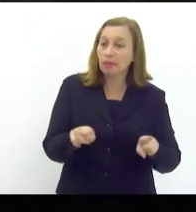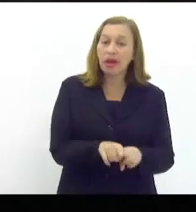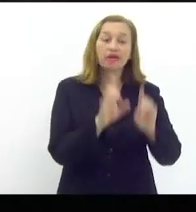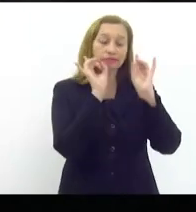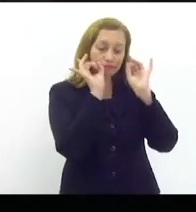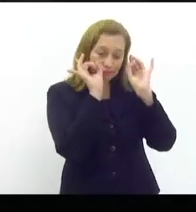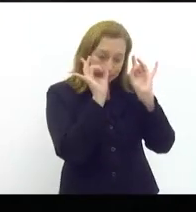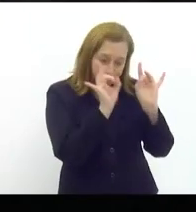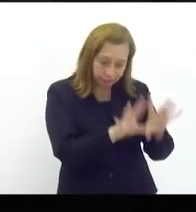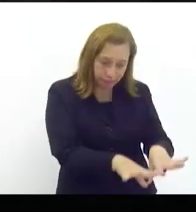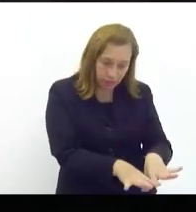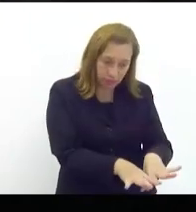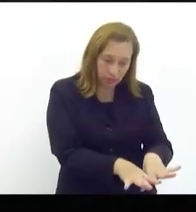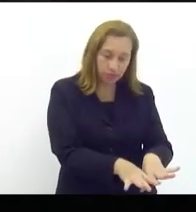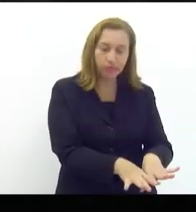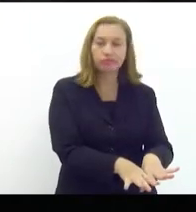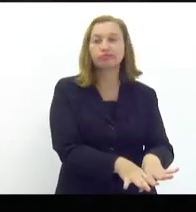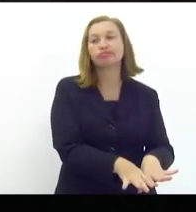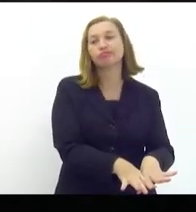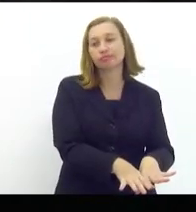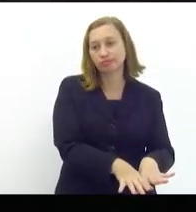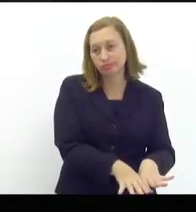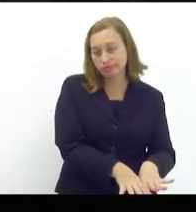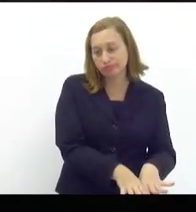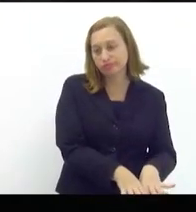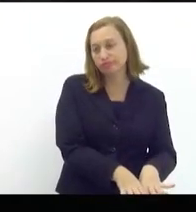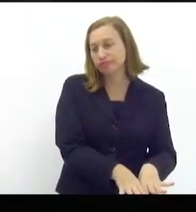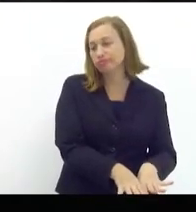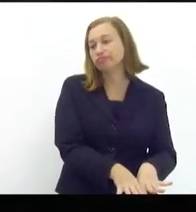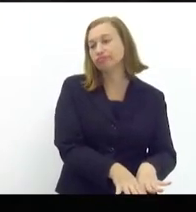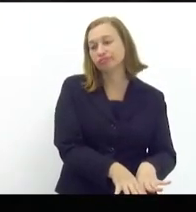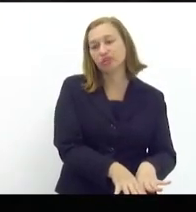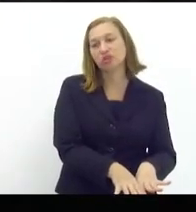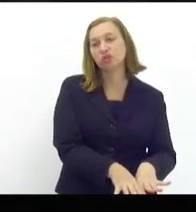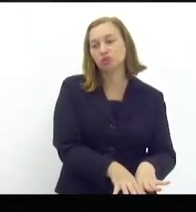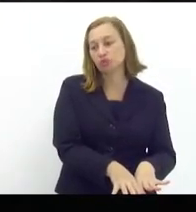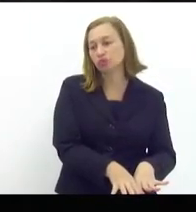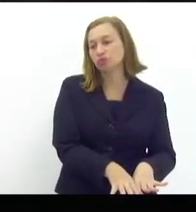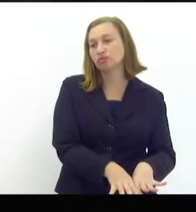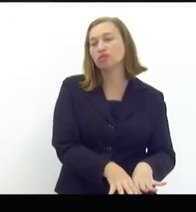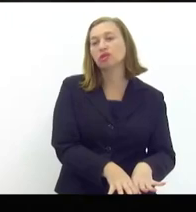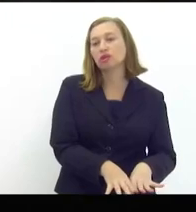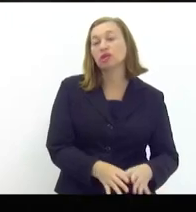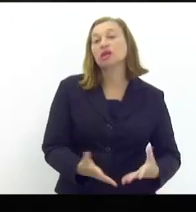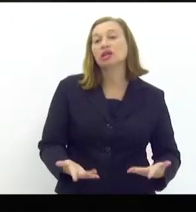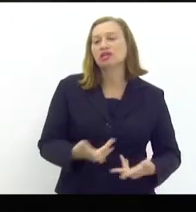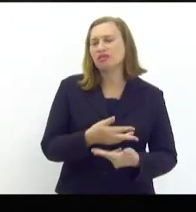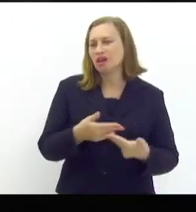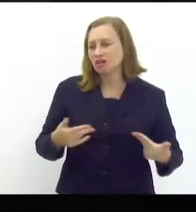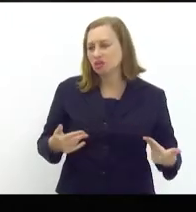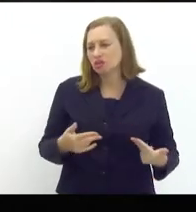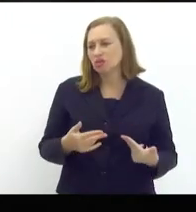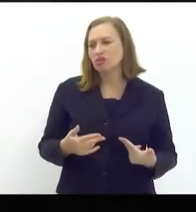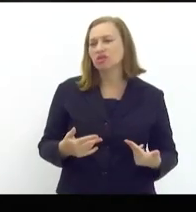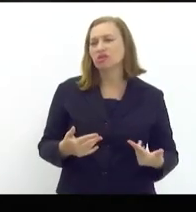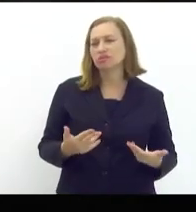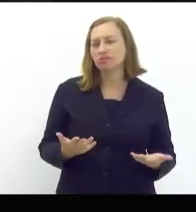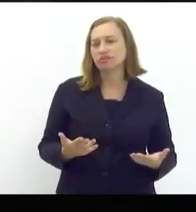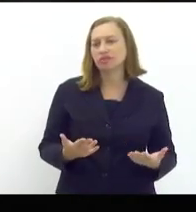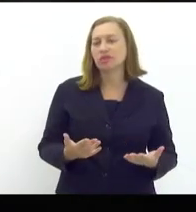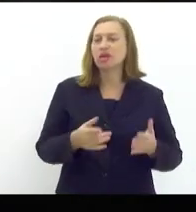desestimulados também vem solicitando o desligamento então Muito Além da questão da remuneração precária